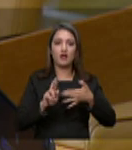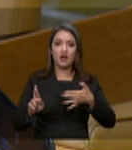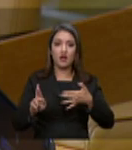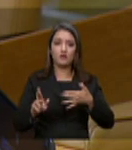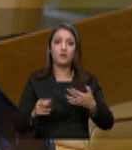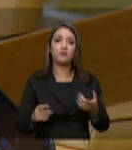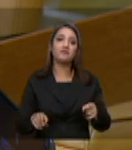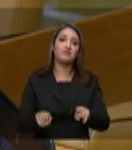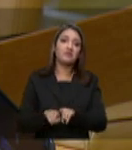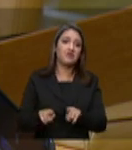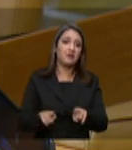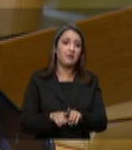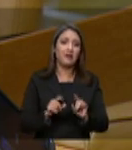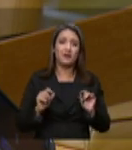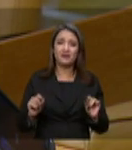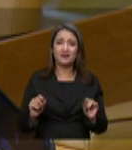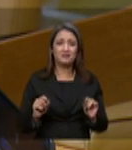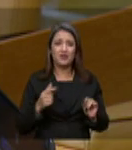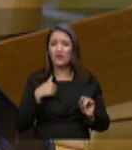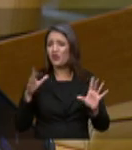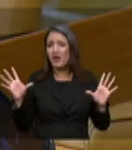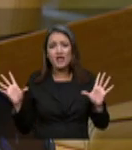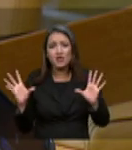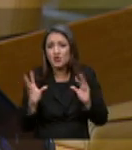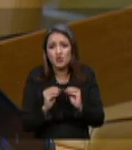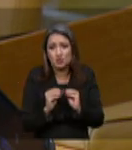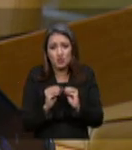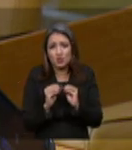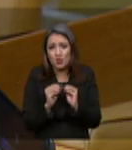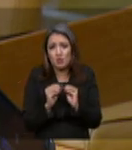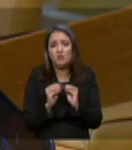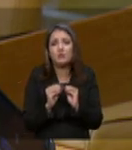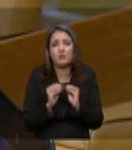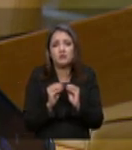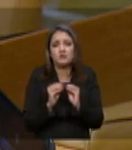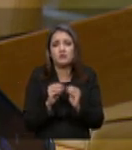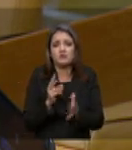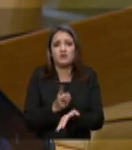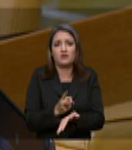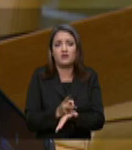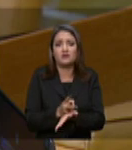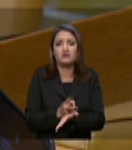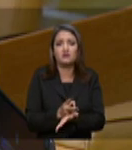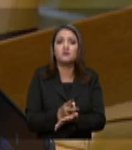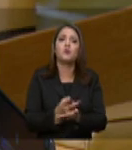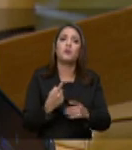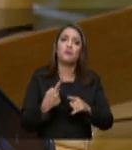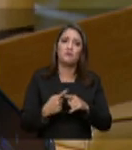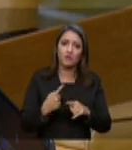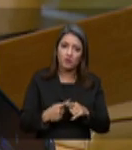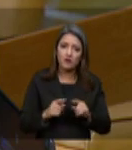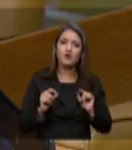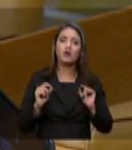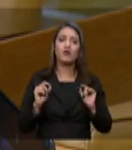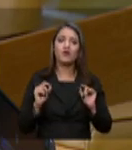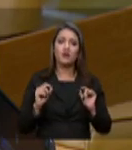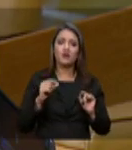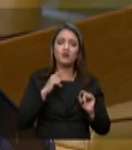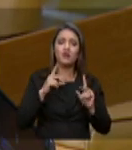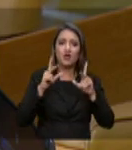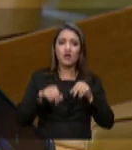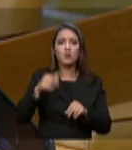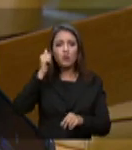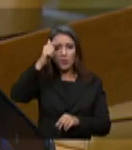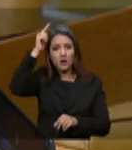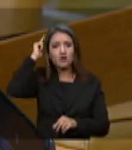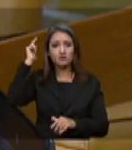eu entendo também e vou resumir meu voto e forma muito sintética entendo também tal como sua excelência